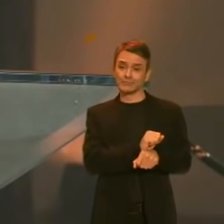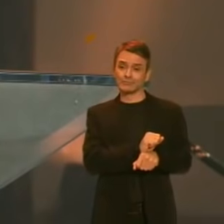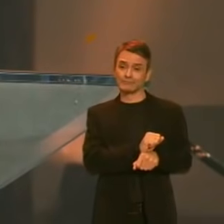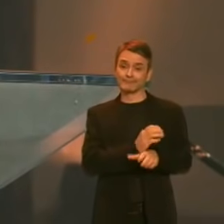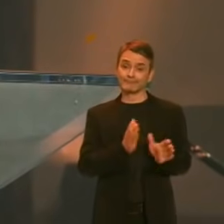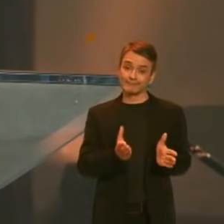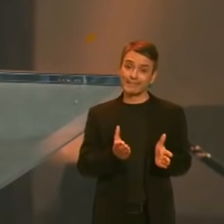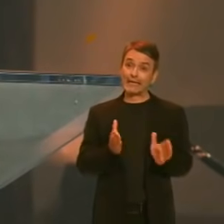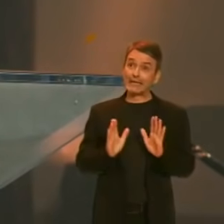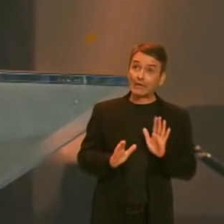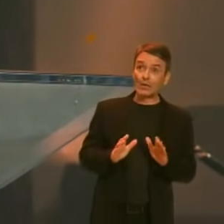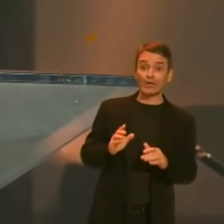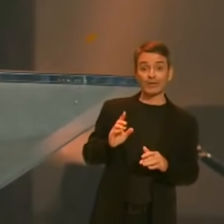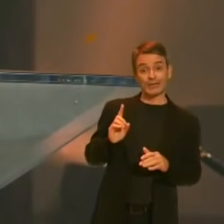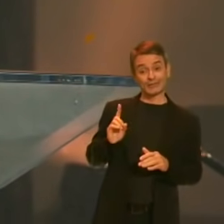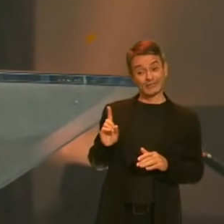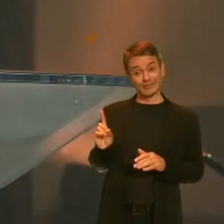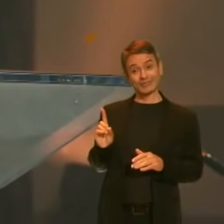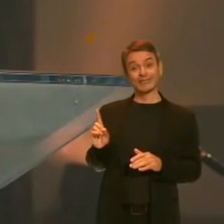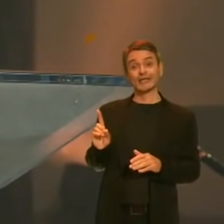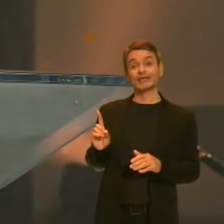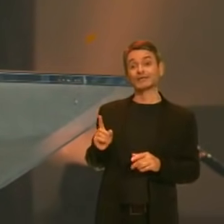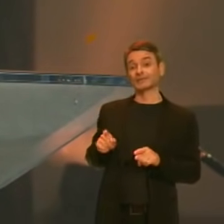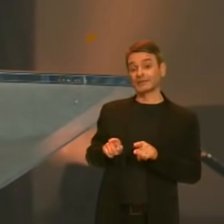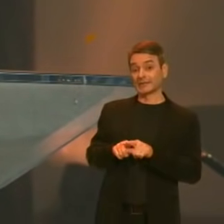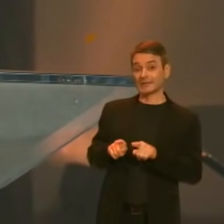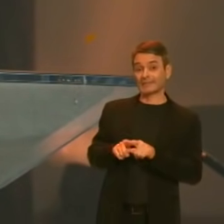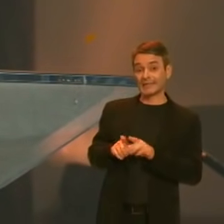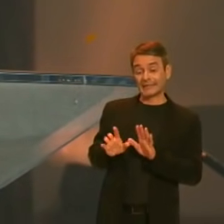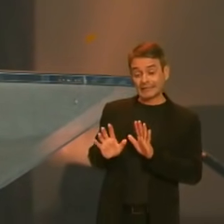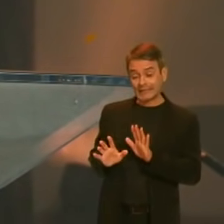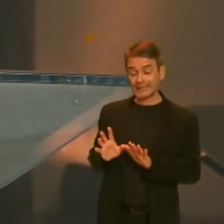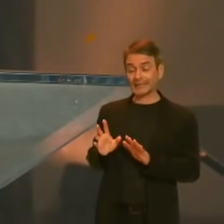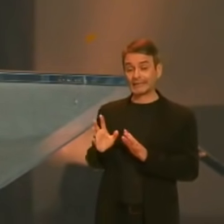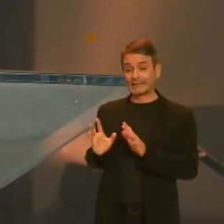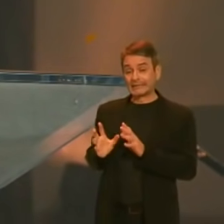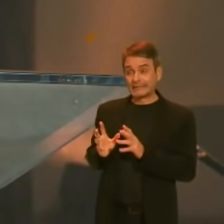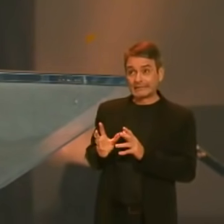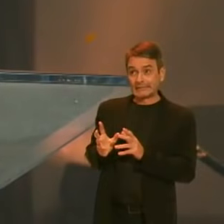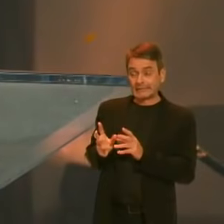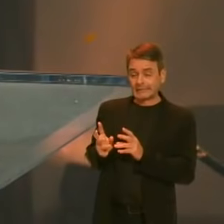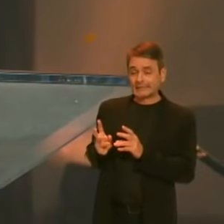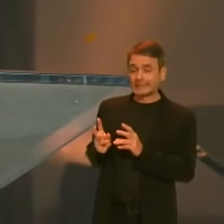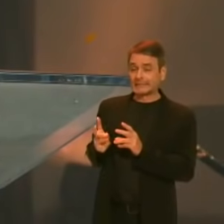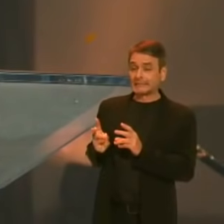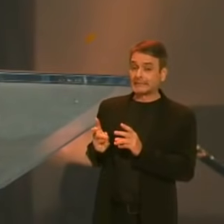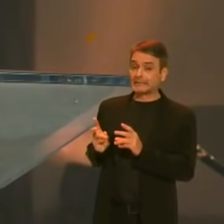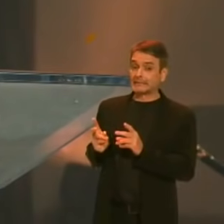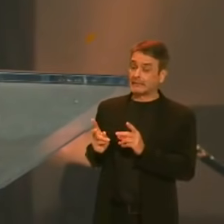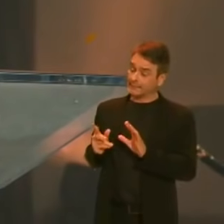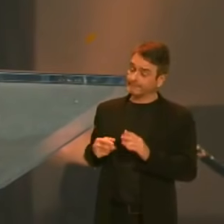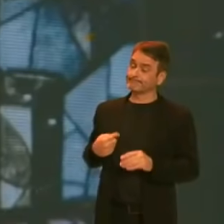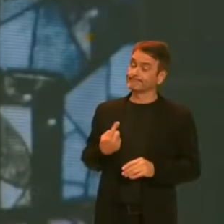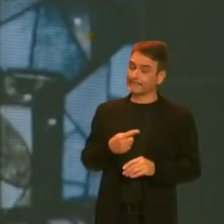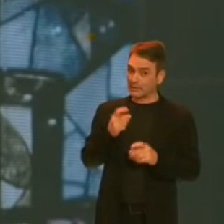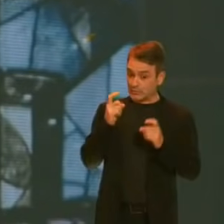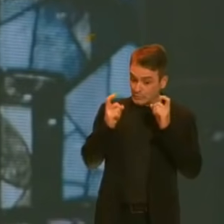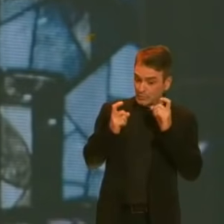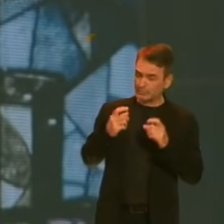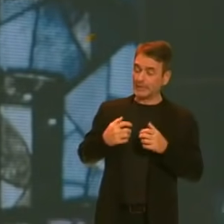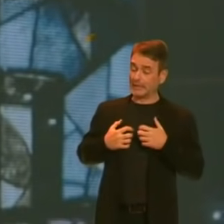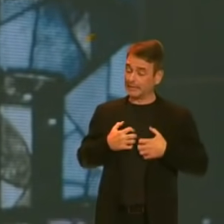lado direito dele está começando a perder força também. Então isso tem nos angustiado bastante, tem